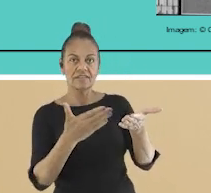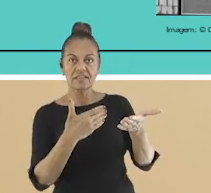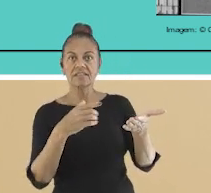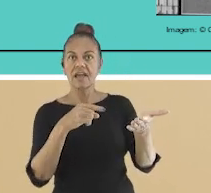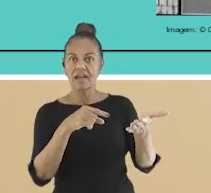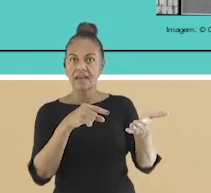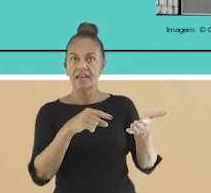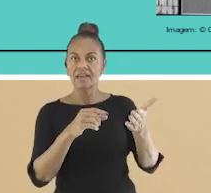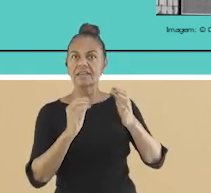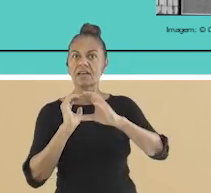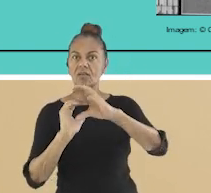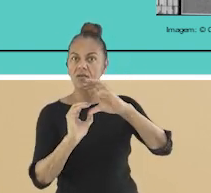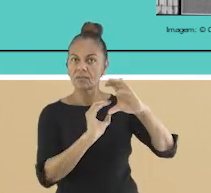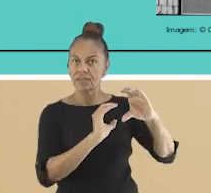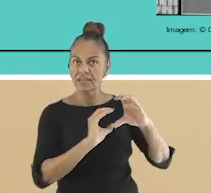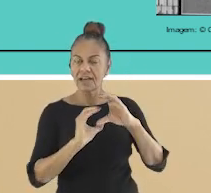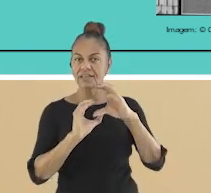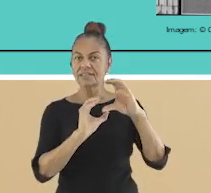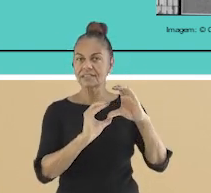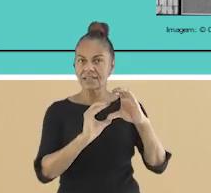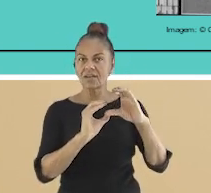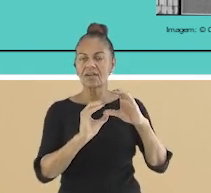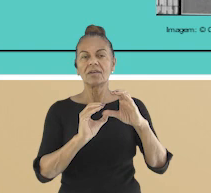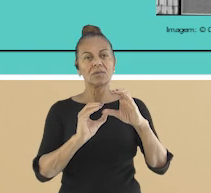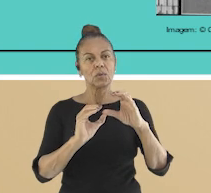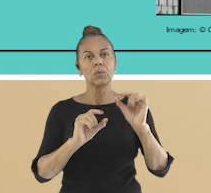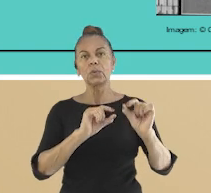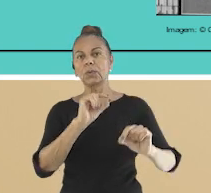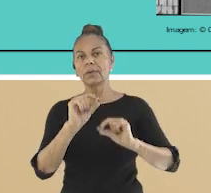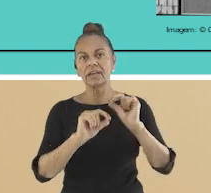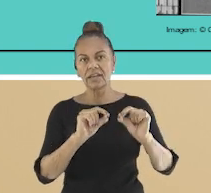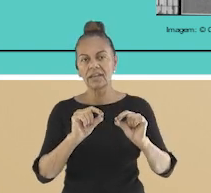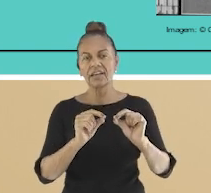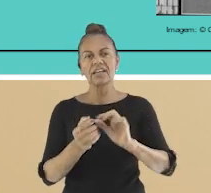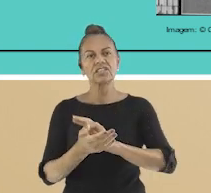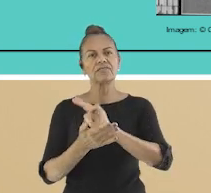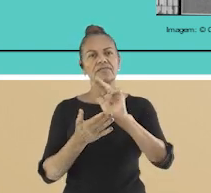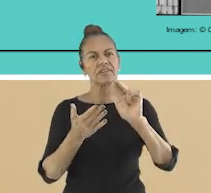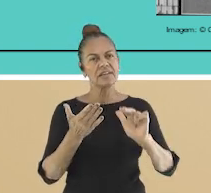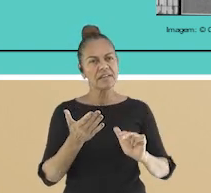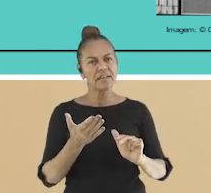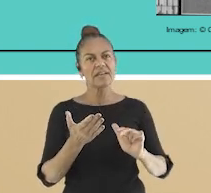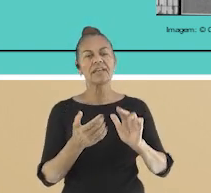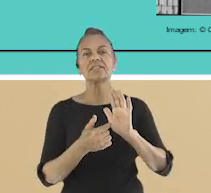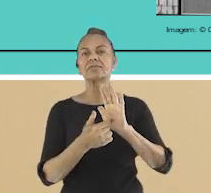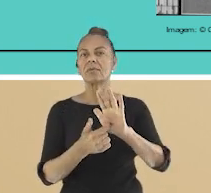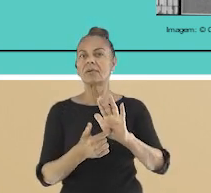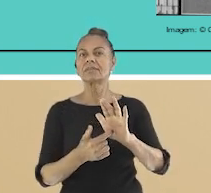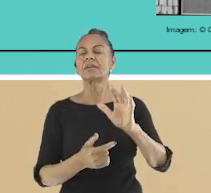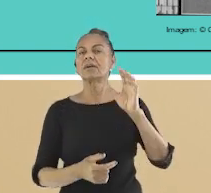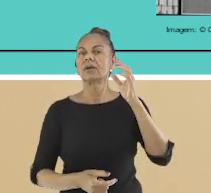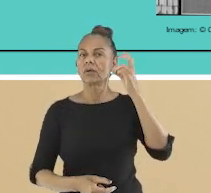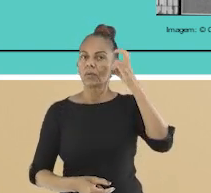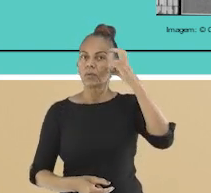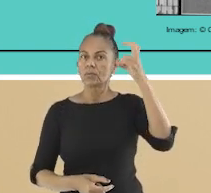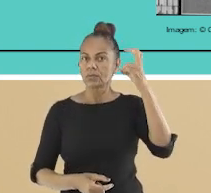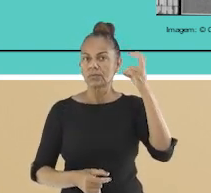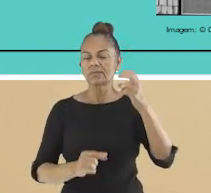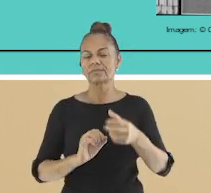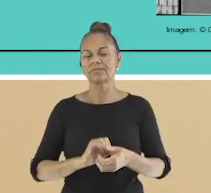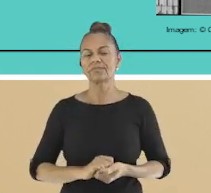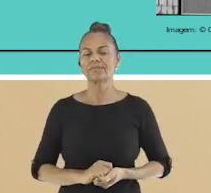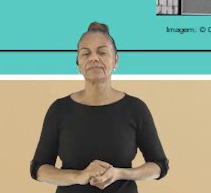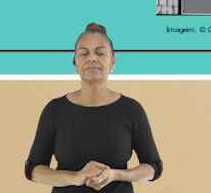cultura, queremos dizer que esses meios de comunicação transmitem e reproduzem diferentes culturas ou